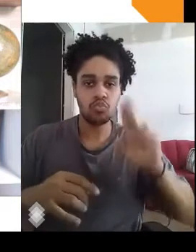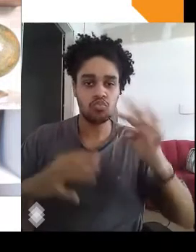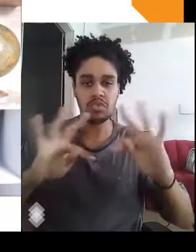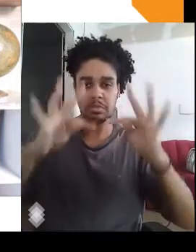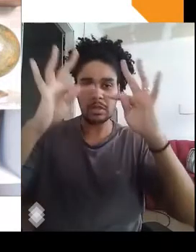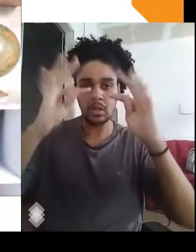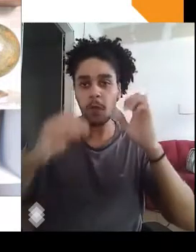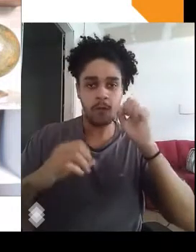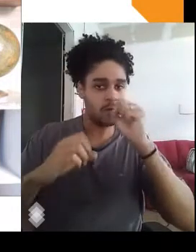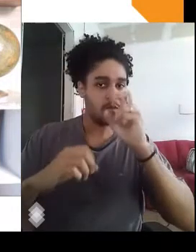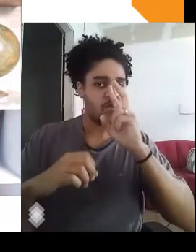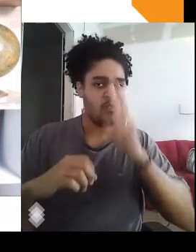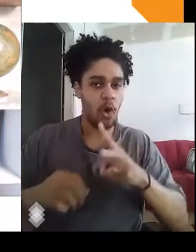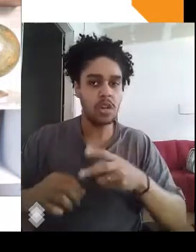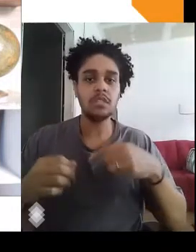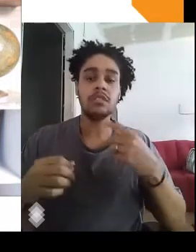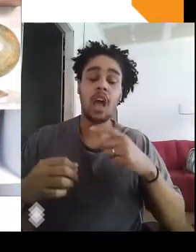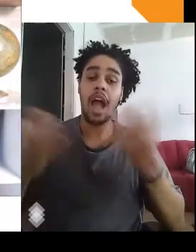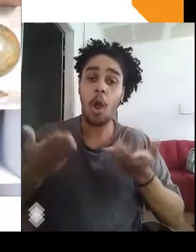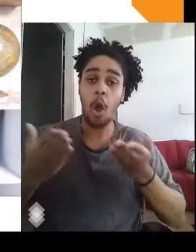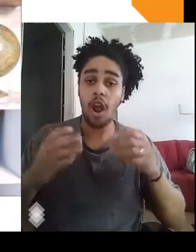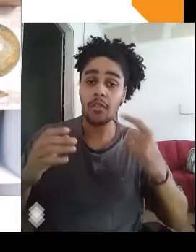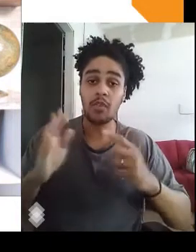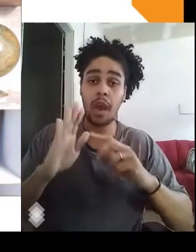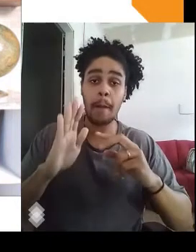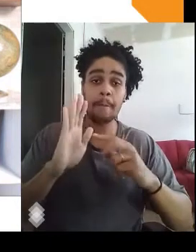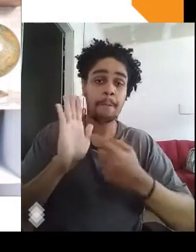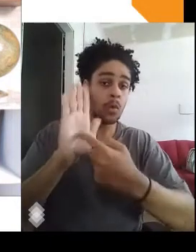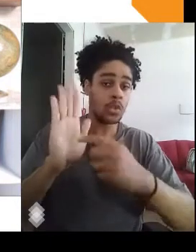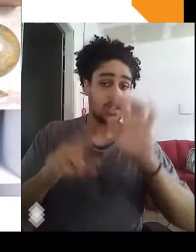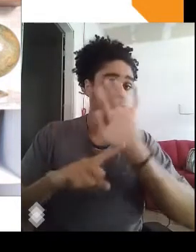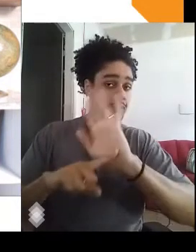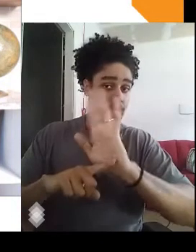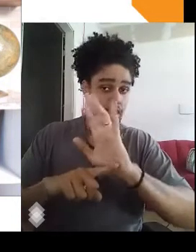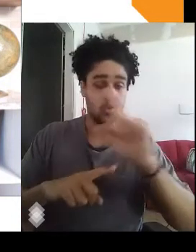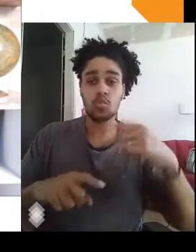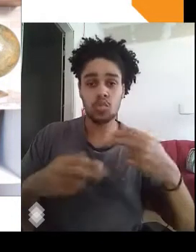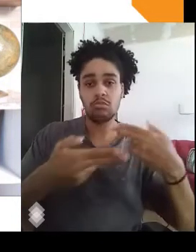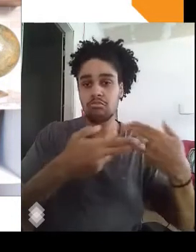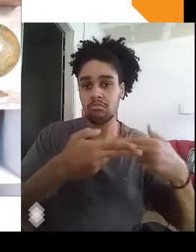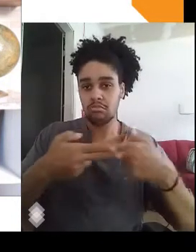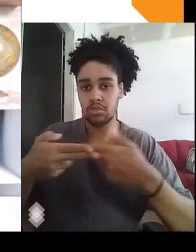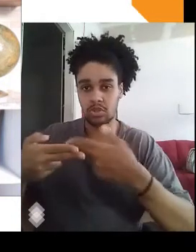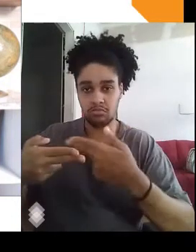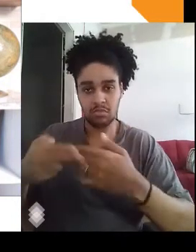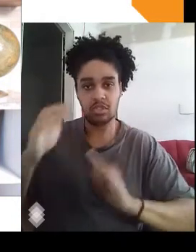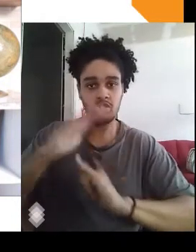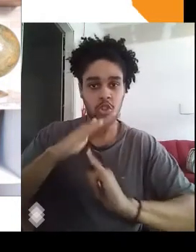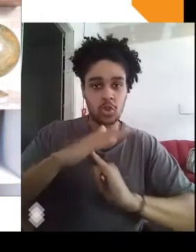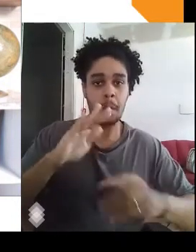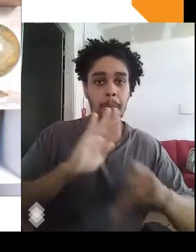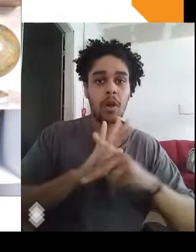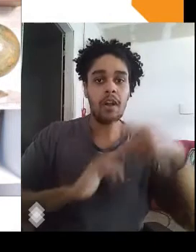uso tecnológico no processo de produção, iremos apresentar um vídeo que nós editamos, um vídeo institucional